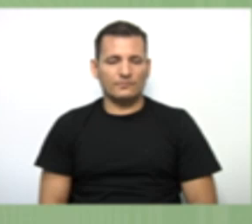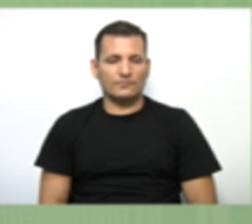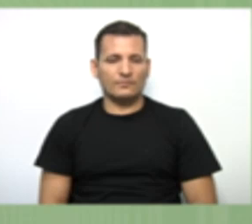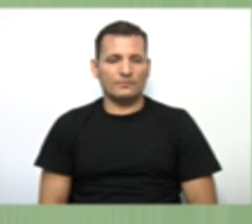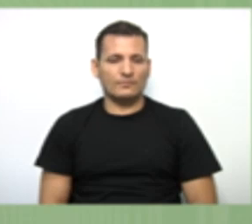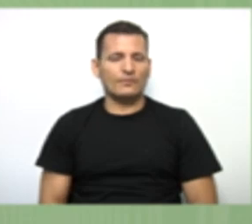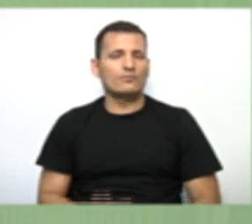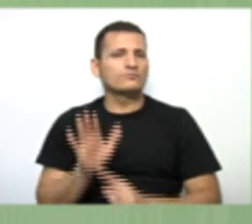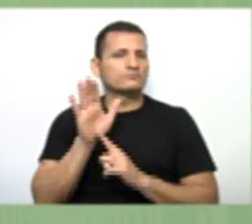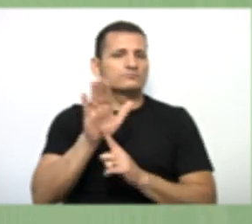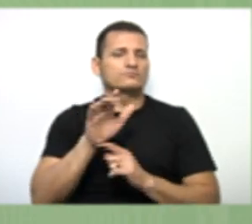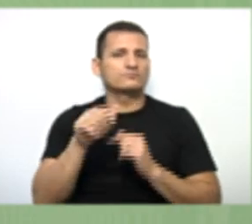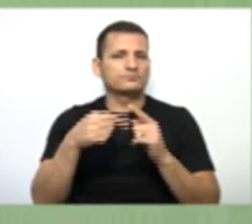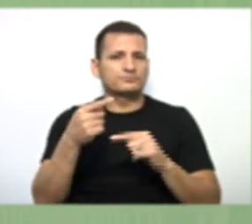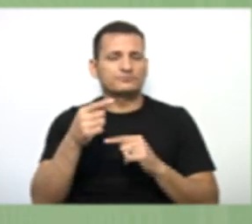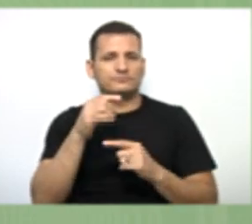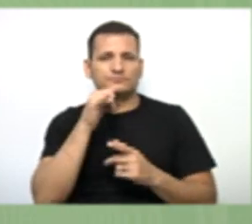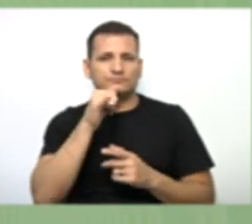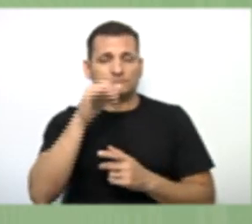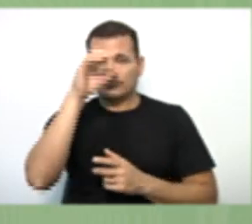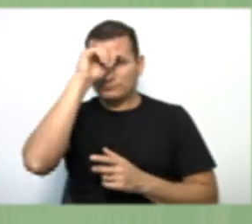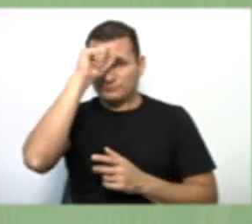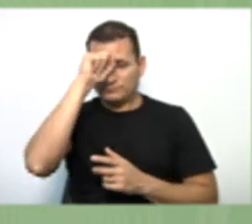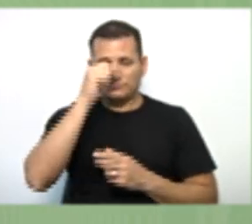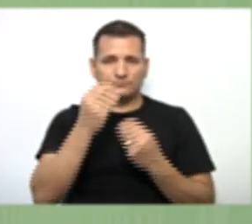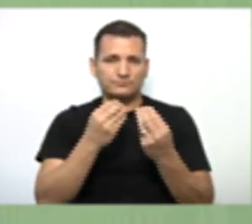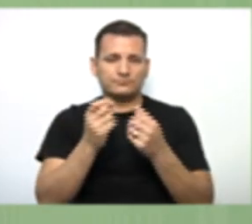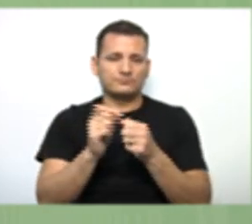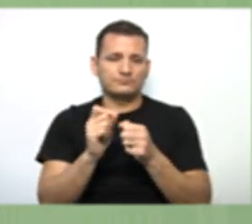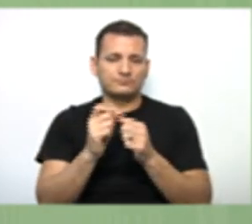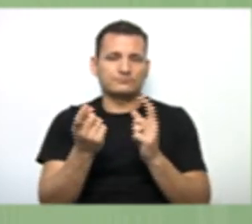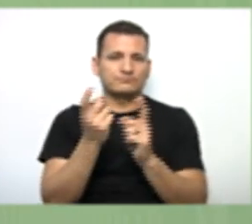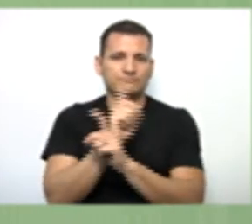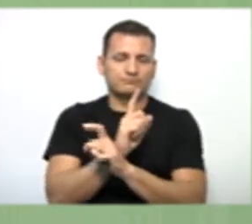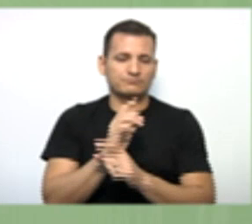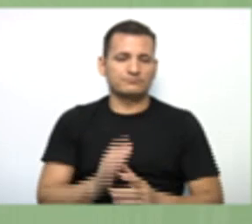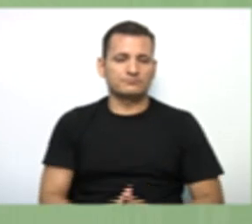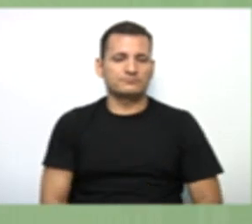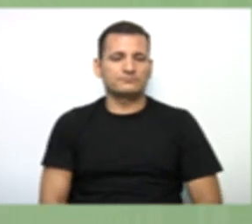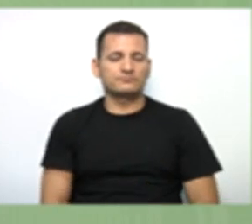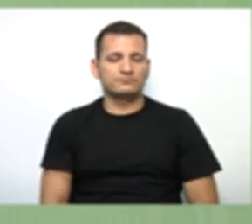Depois que a gente aprender como fazer o contrário. Vamos lá, gente?